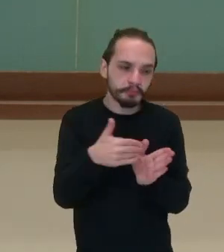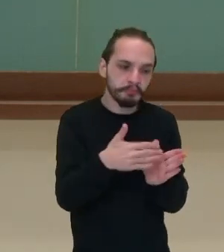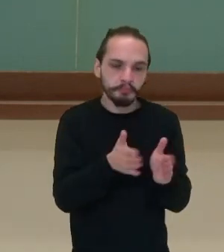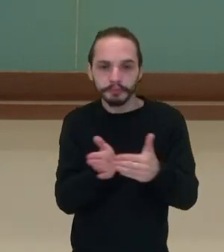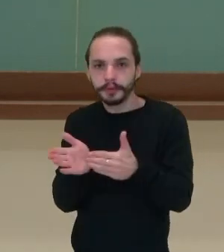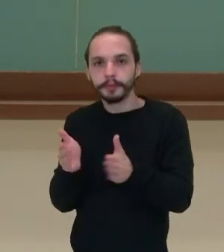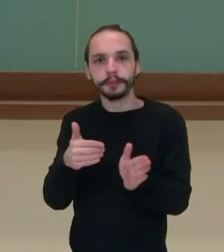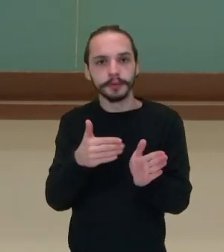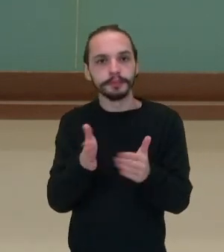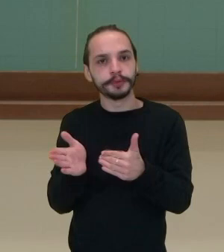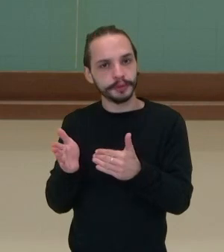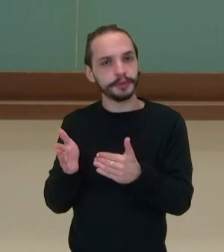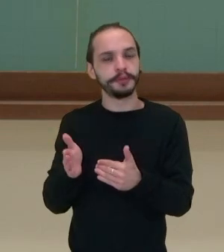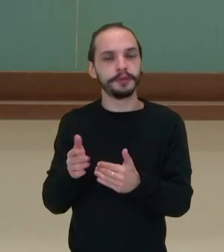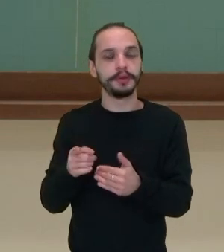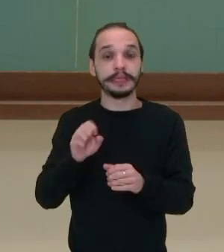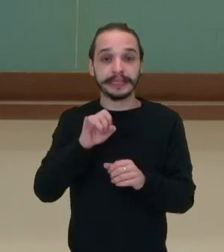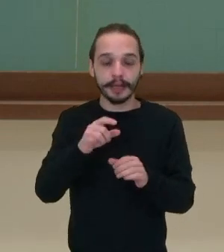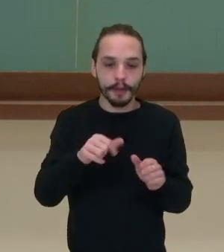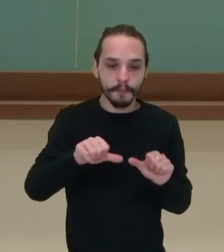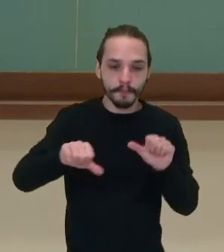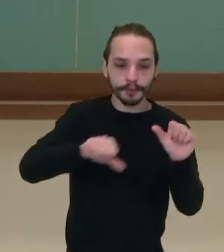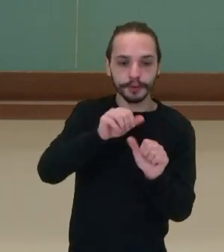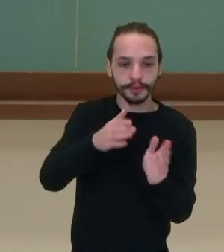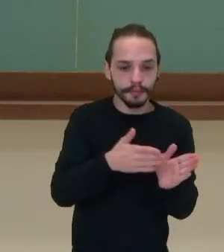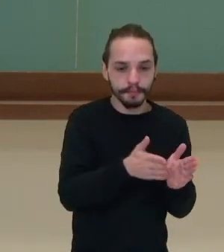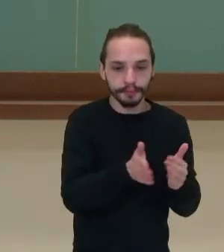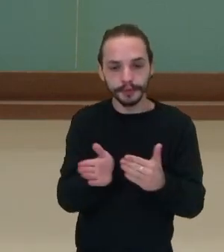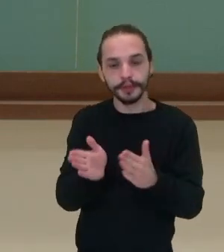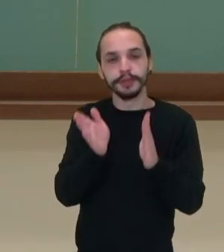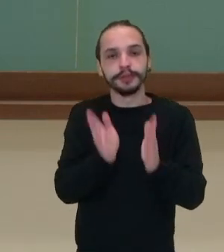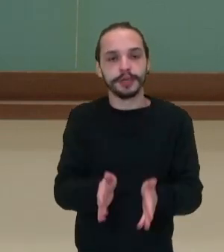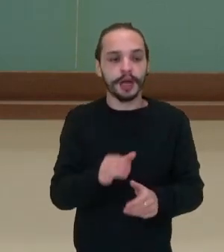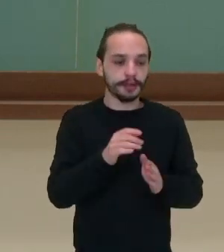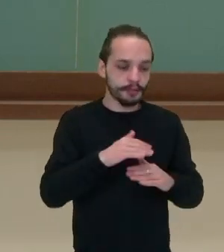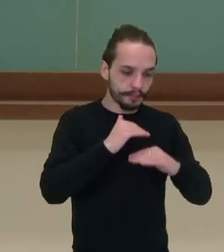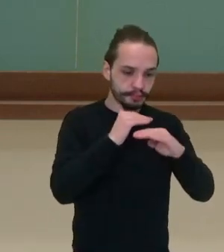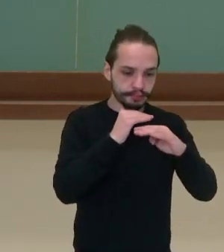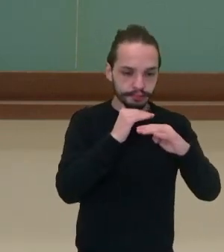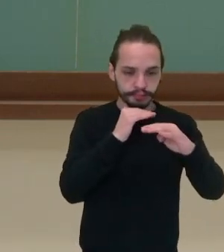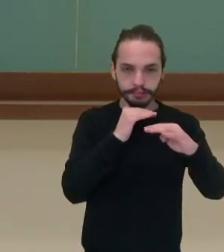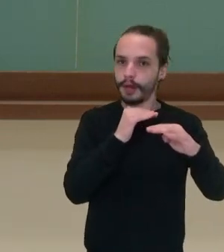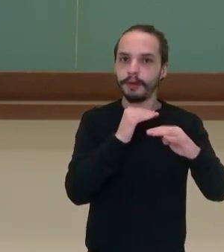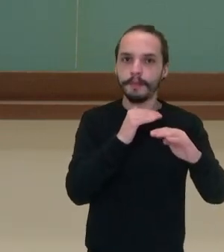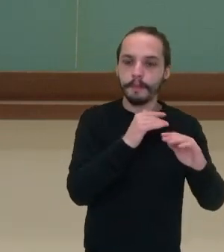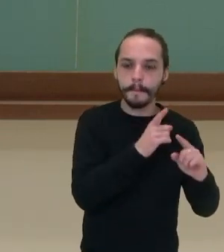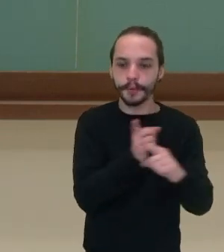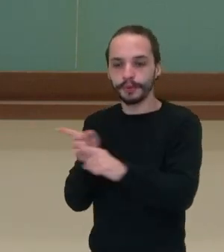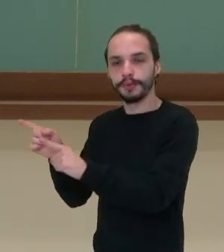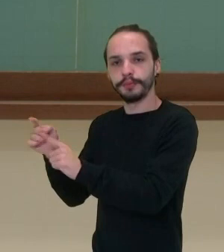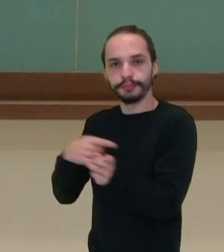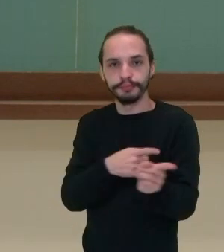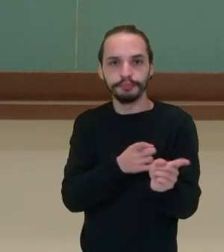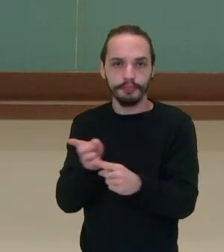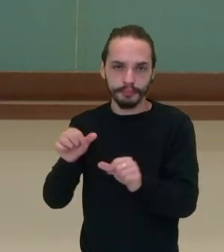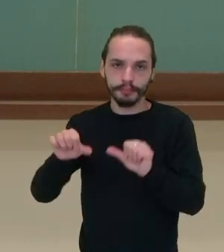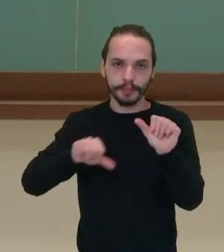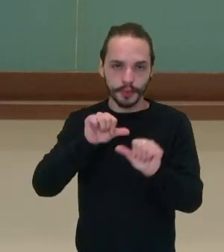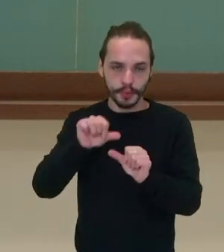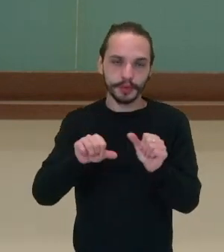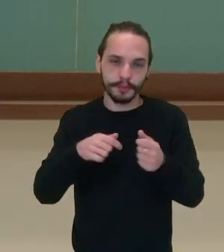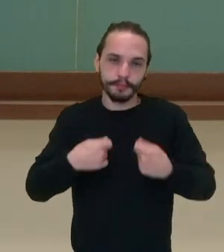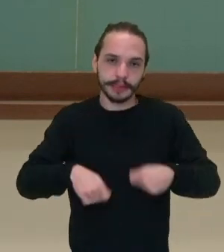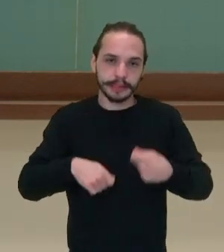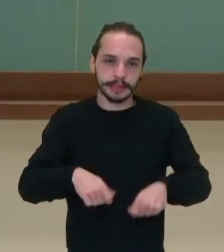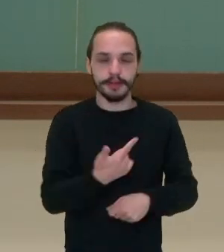seja, o fato de eu mudar a trajetória, eu já estou saindo daquela condição de movimento retilíneo uniforme. Certo?